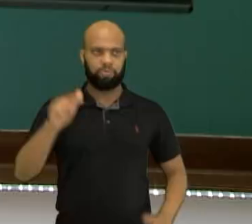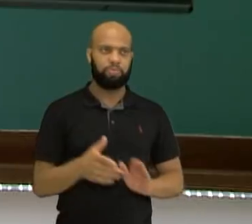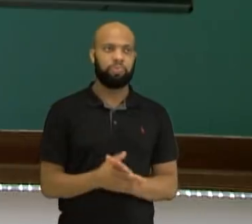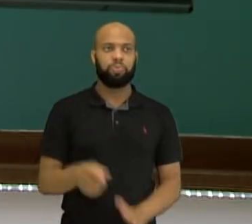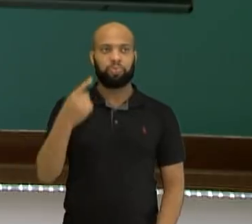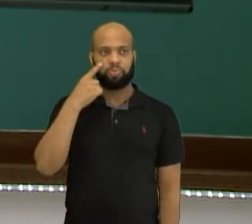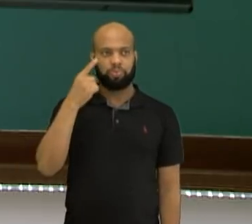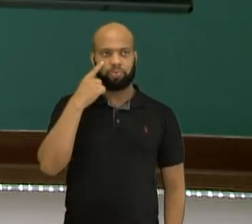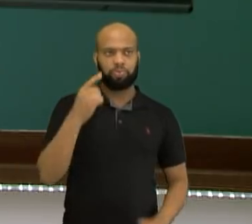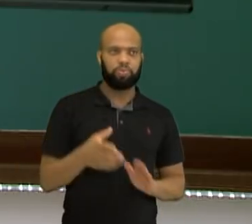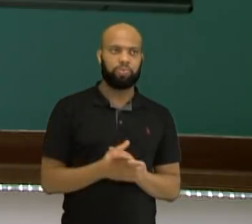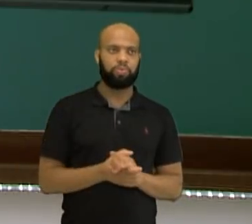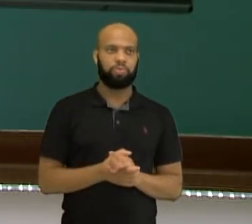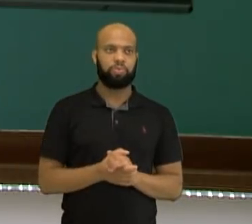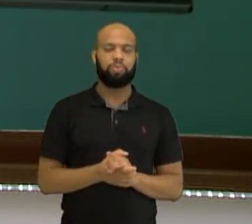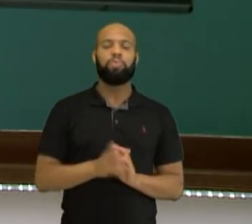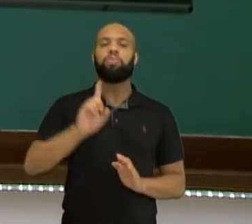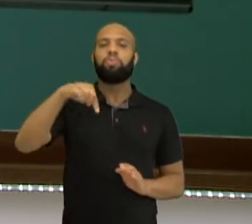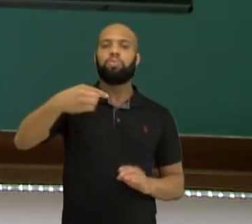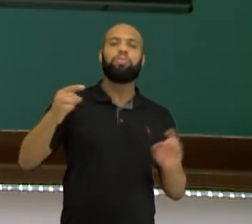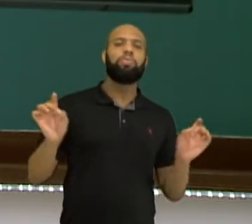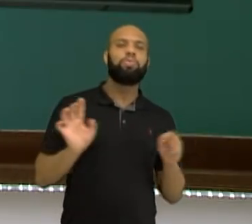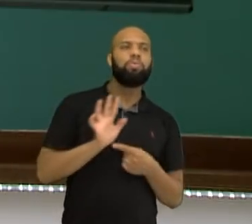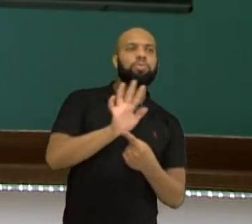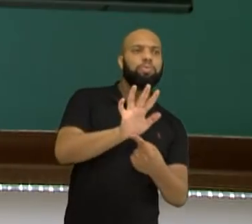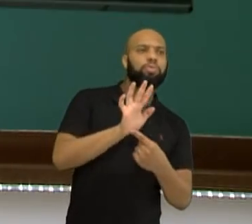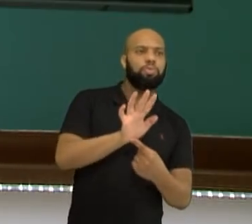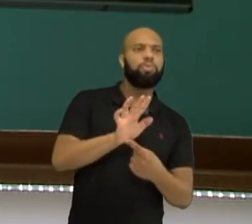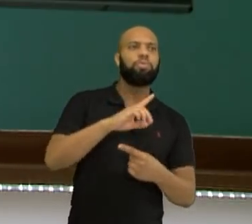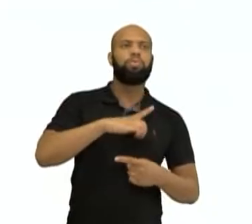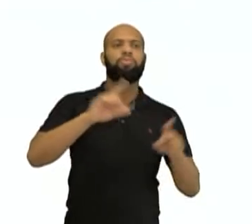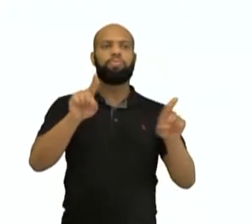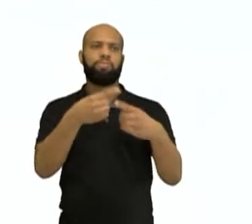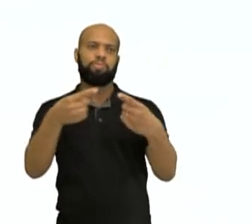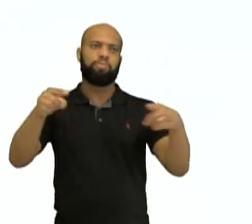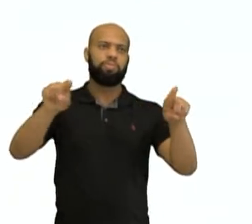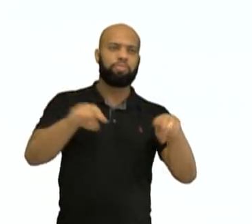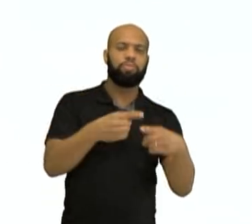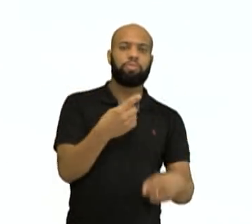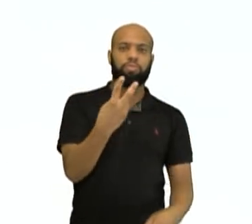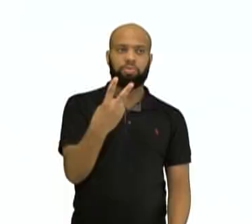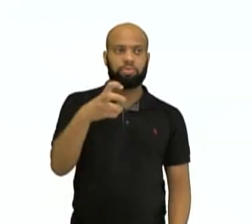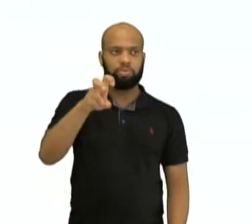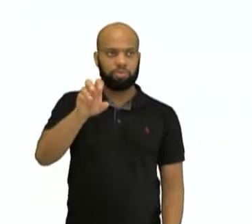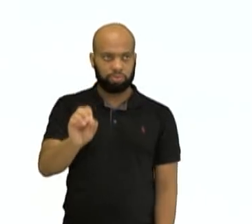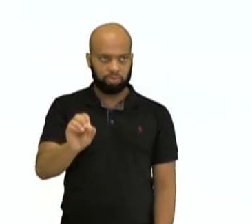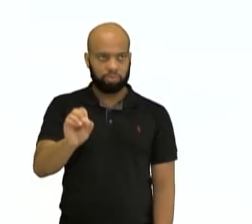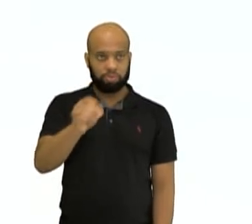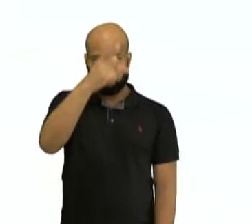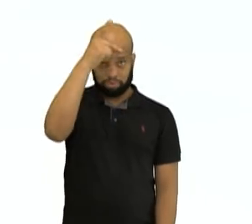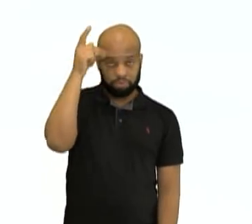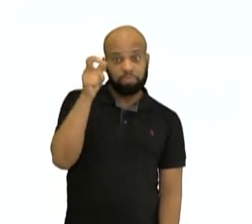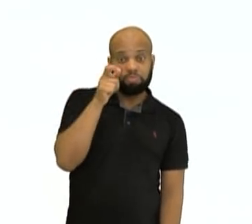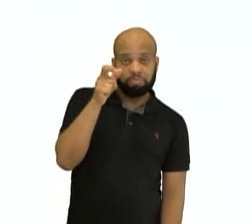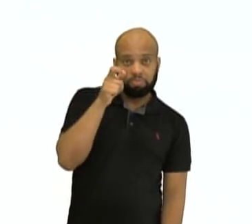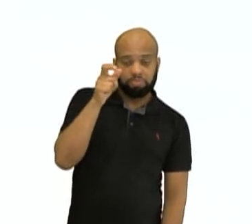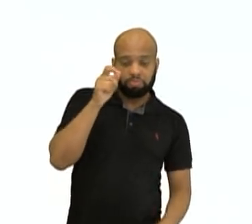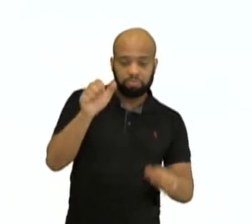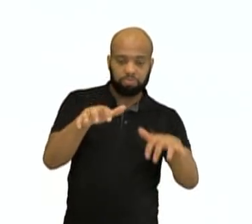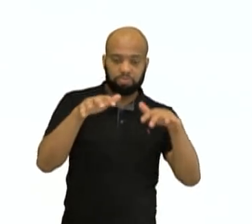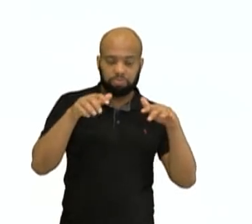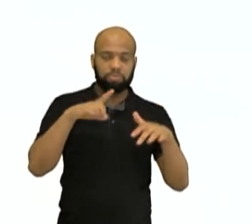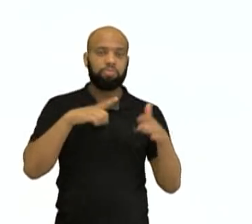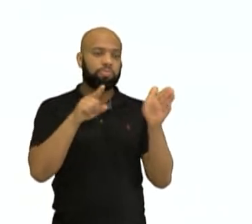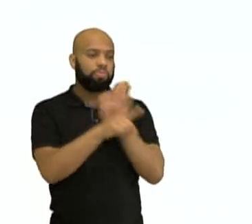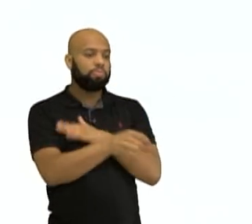Então olha lá. Segundo exercício. Após uma apresentação de música, 250 espectadores foram